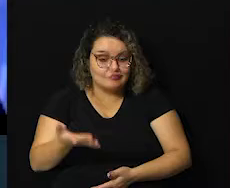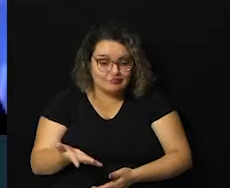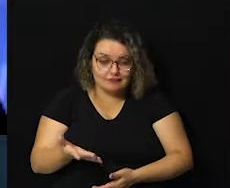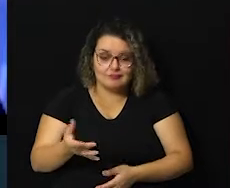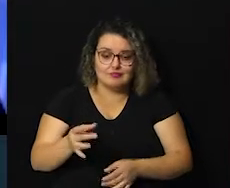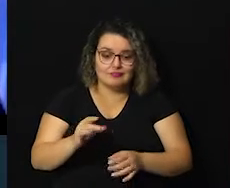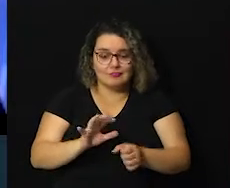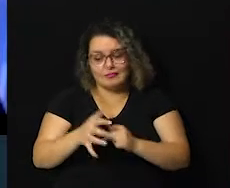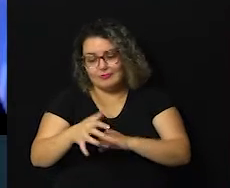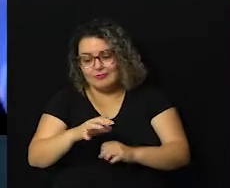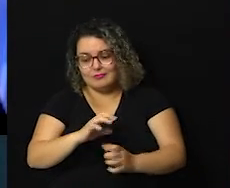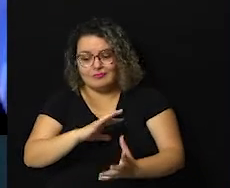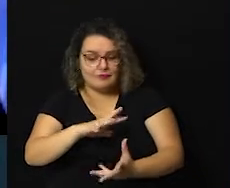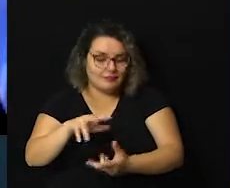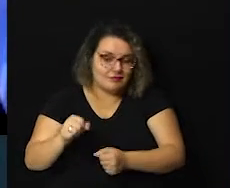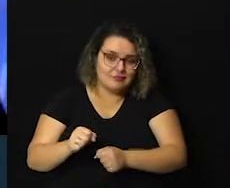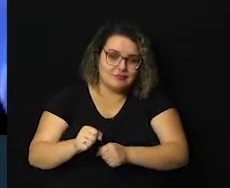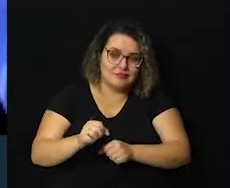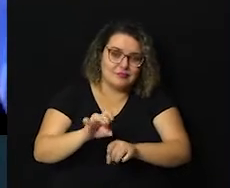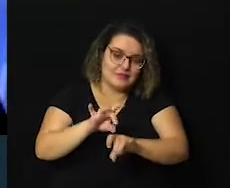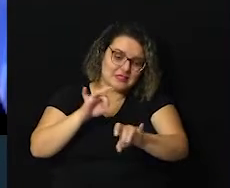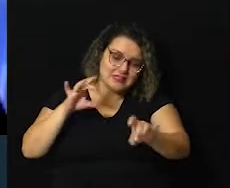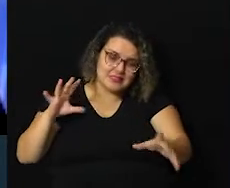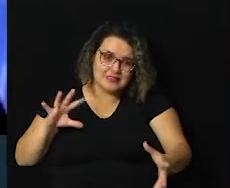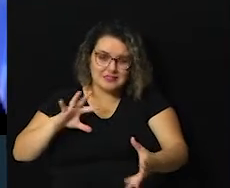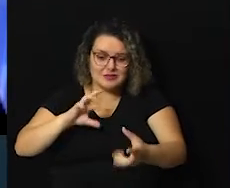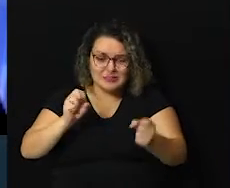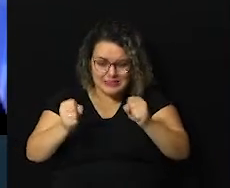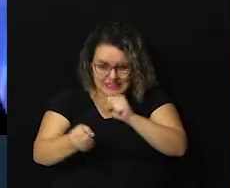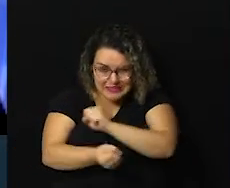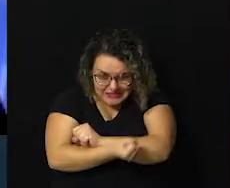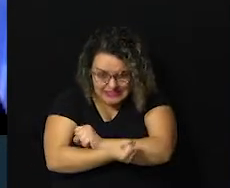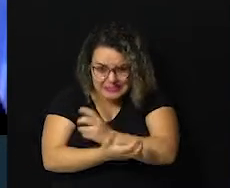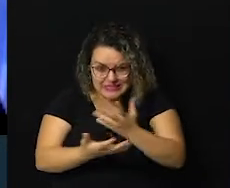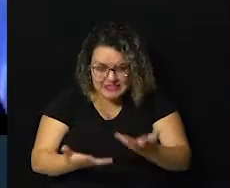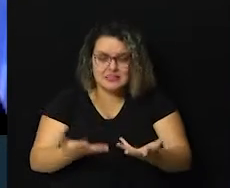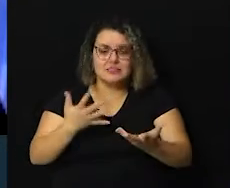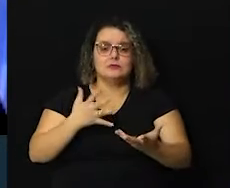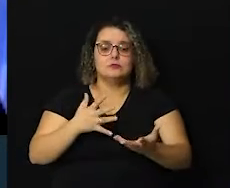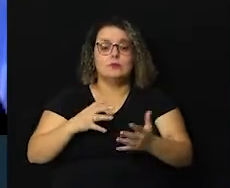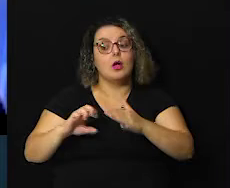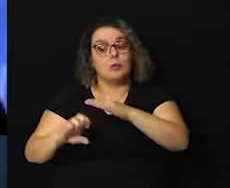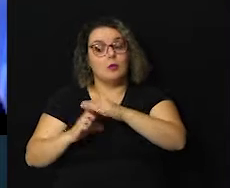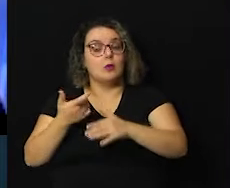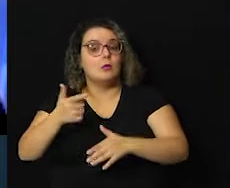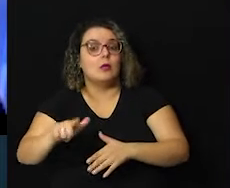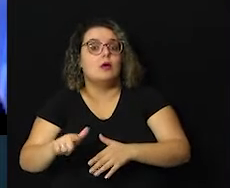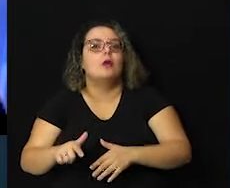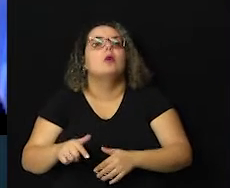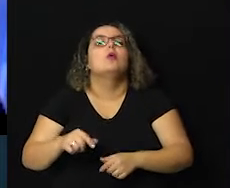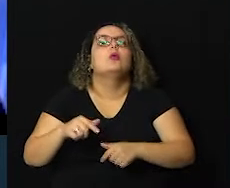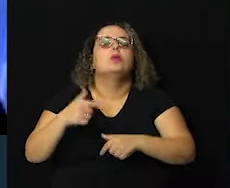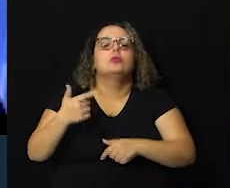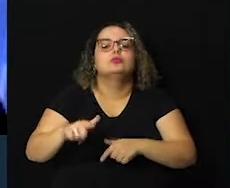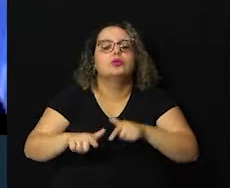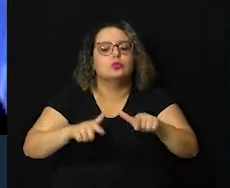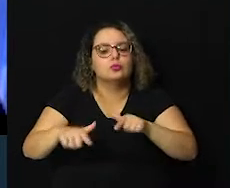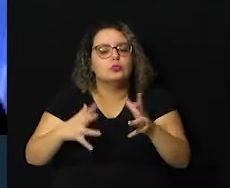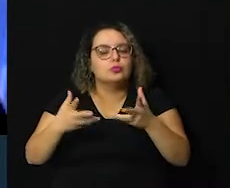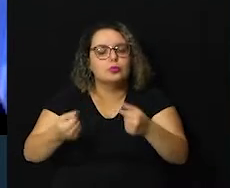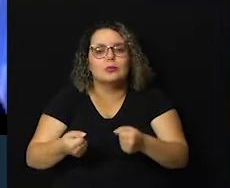academia distanciamento Lock Down não teve jeito e aí para manter empresa funcionando Mateus nossos funcionários